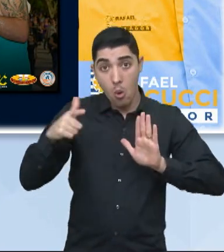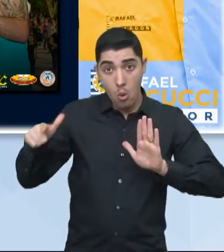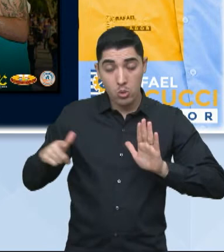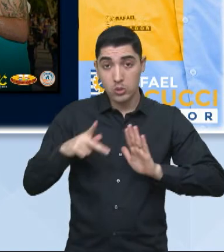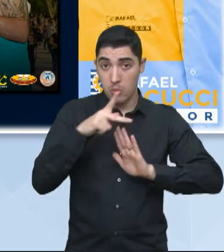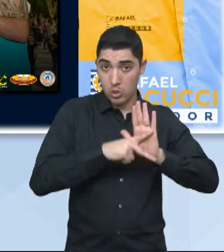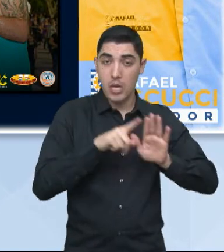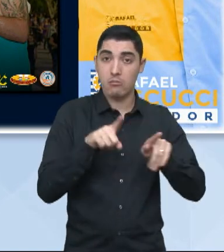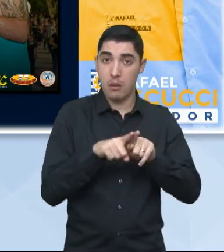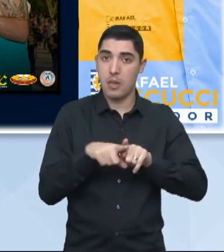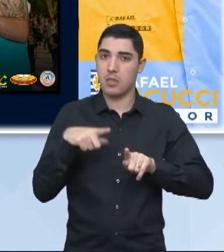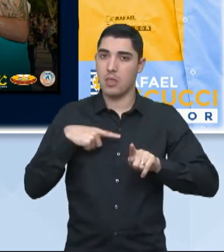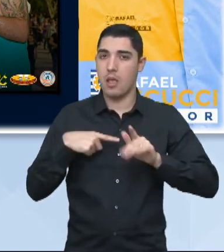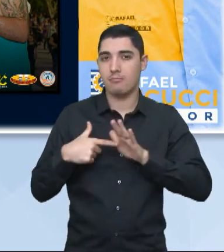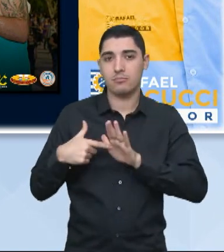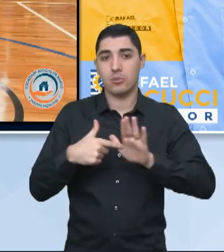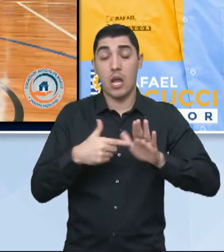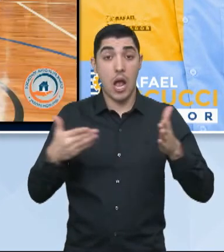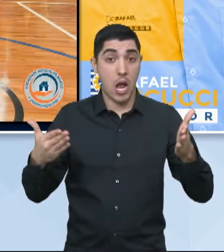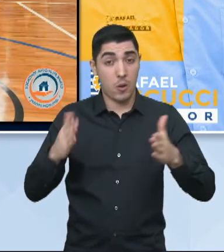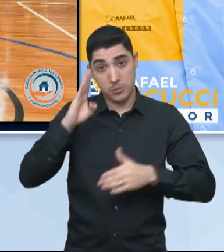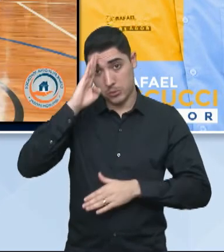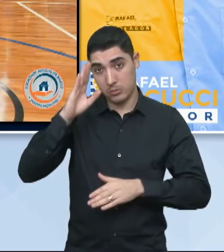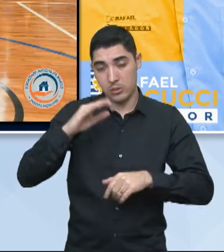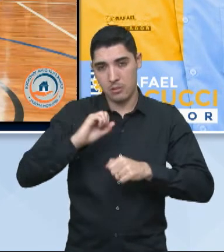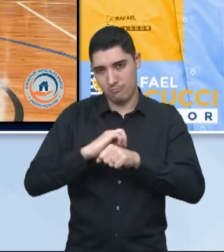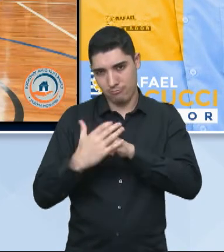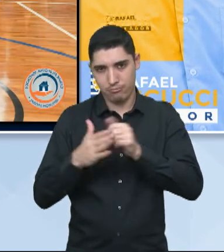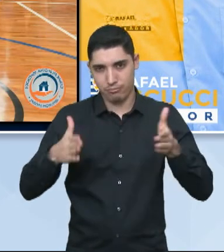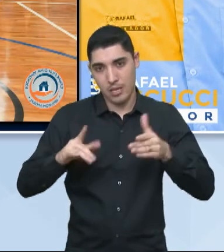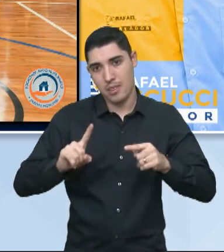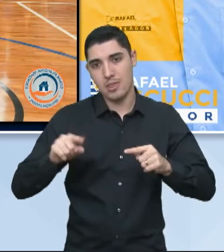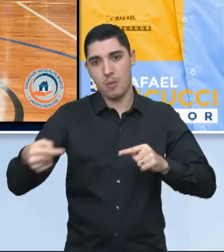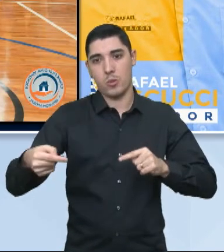agora, principalmente agora depois da pandemia.